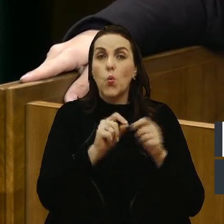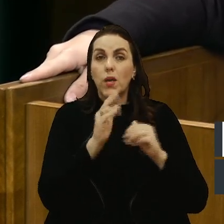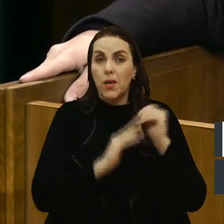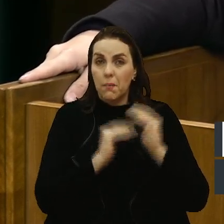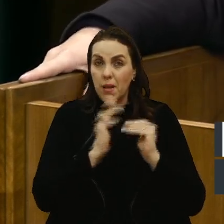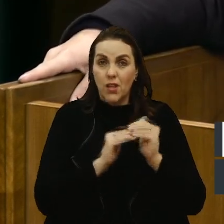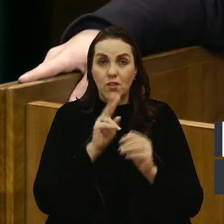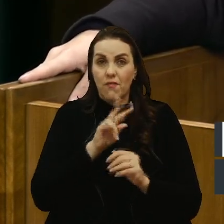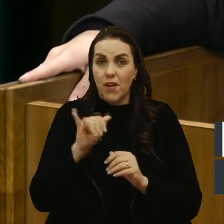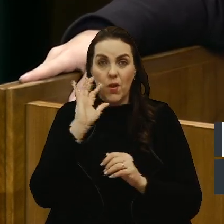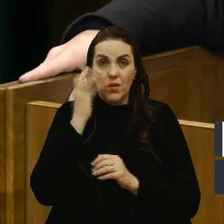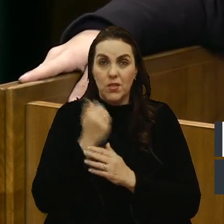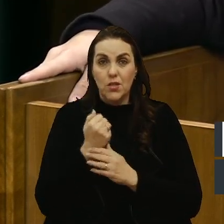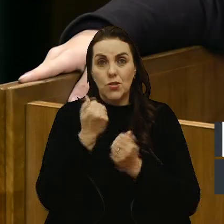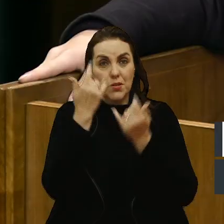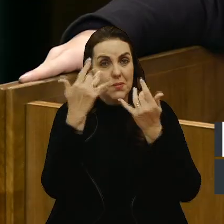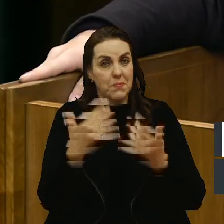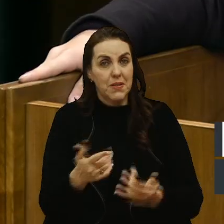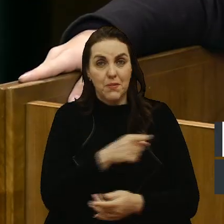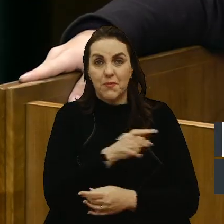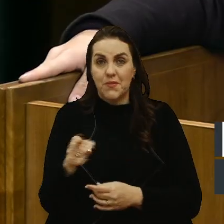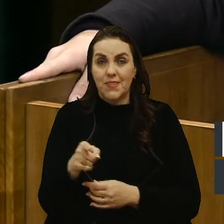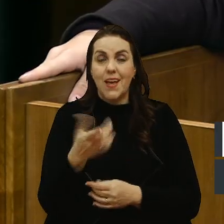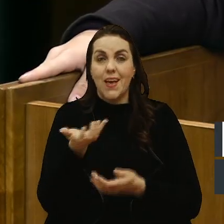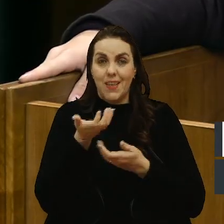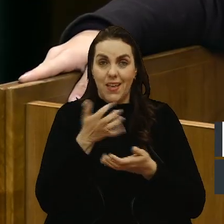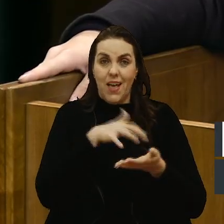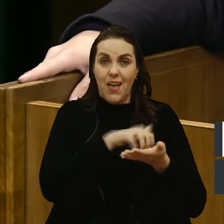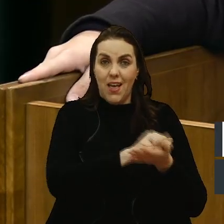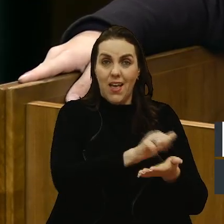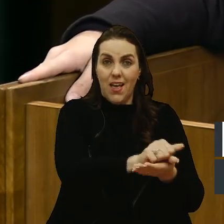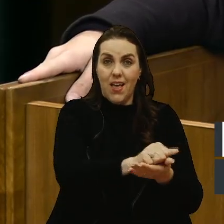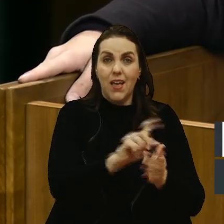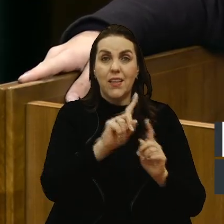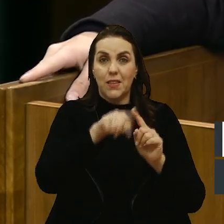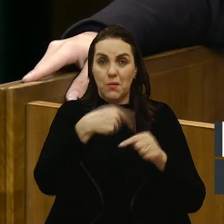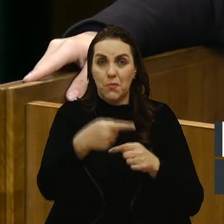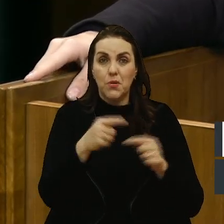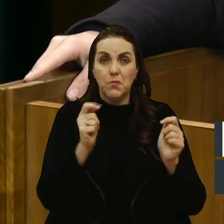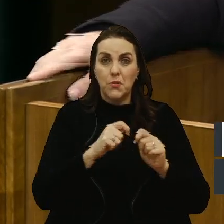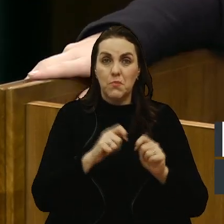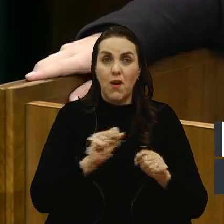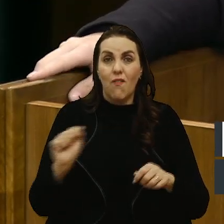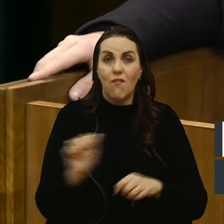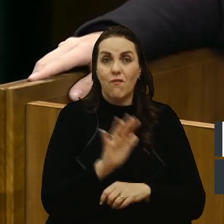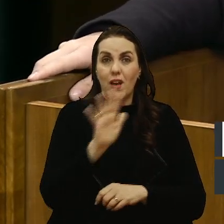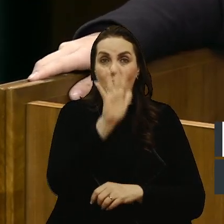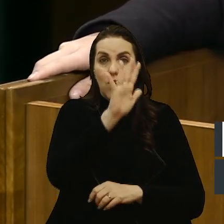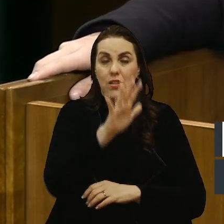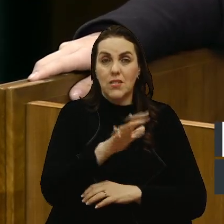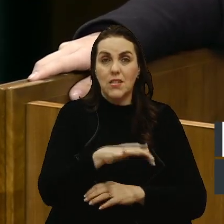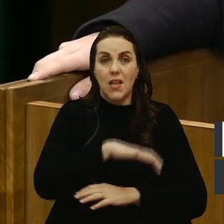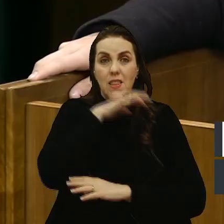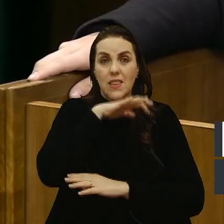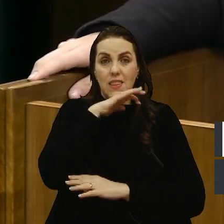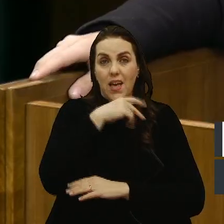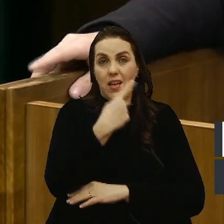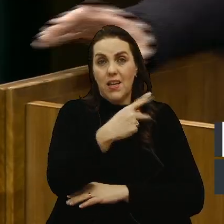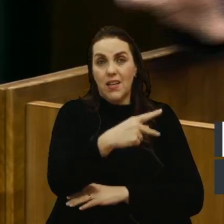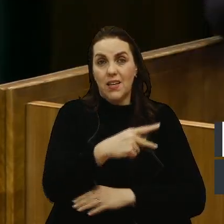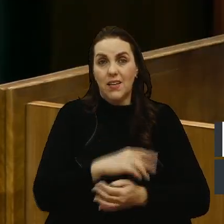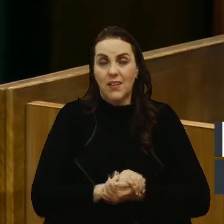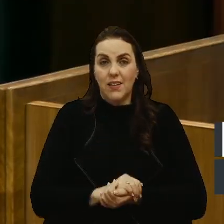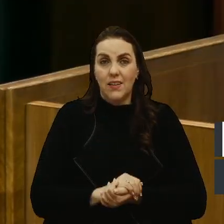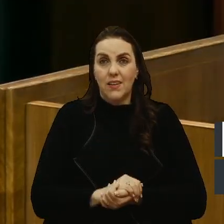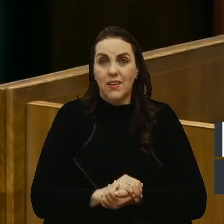aqui para vocês. O pessoal quer regularizar para poder valorizar as suas terras. Uma parte, vereadora.